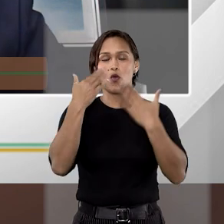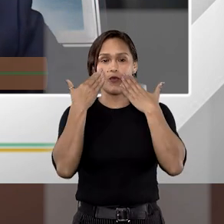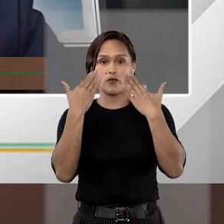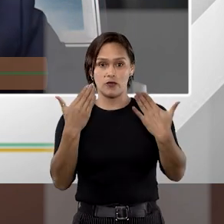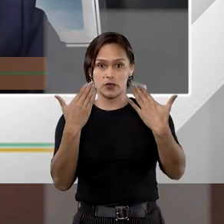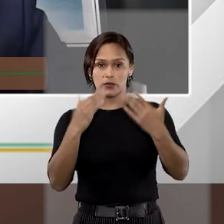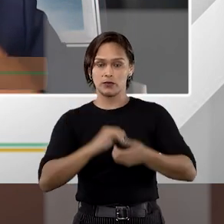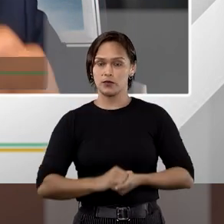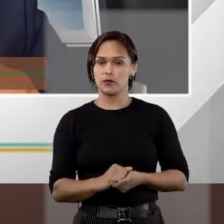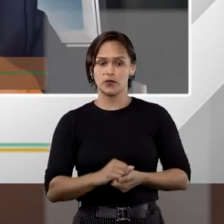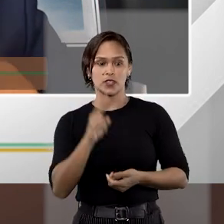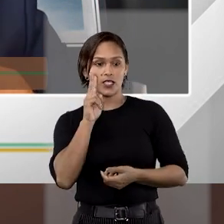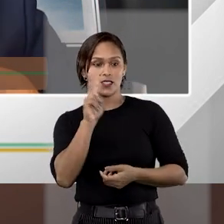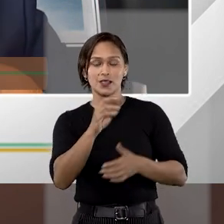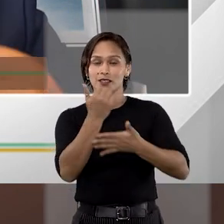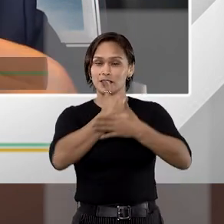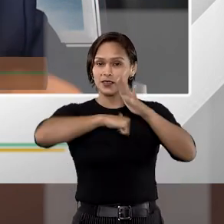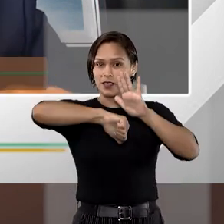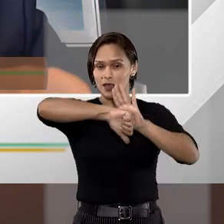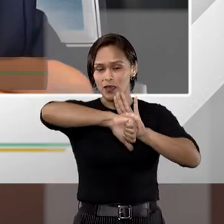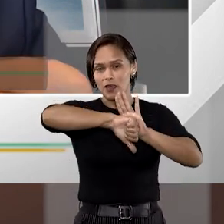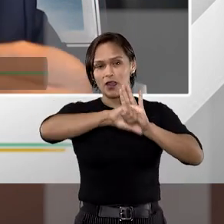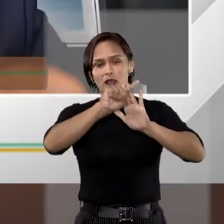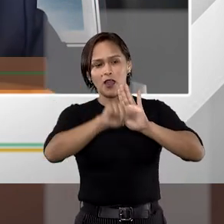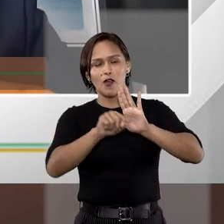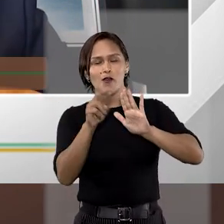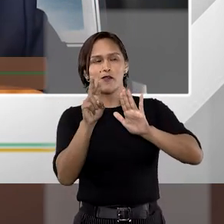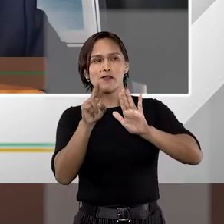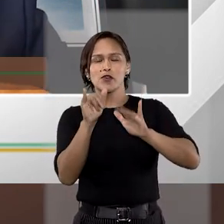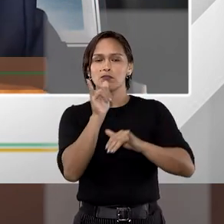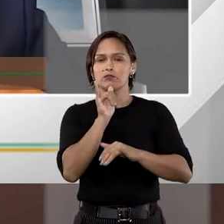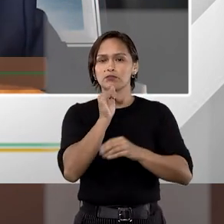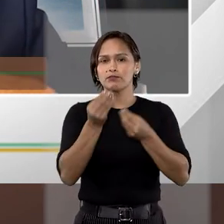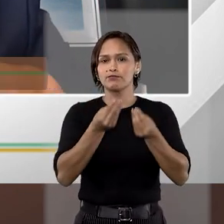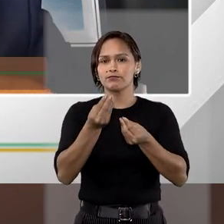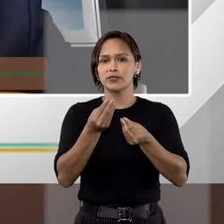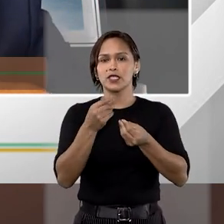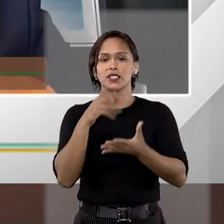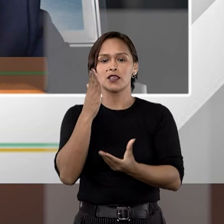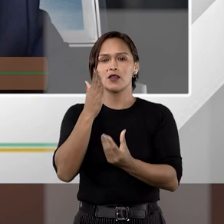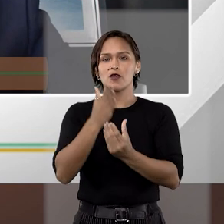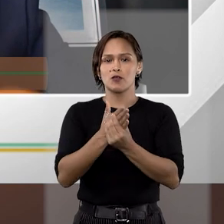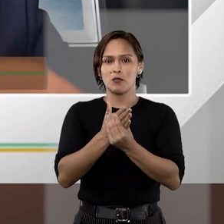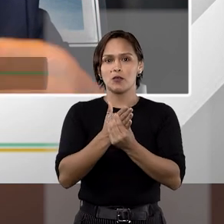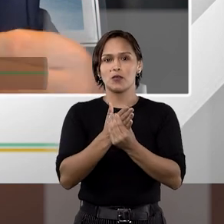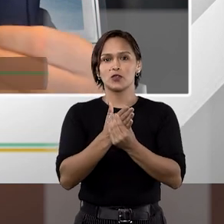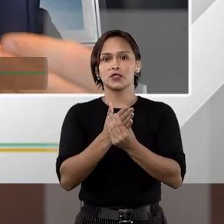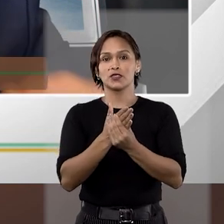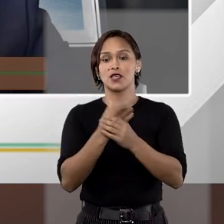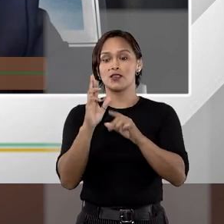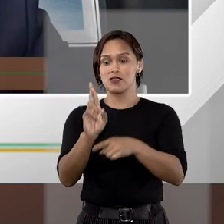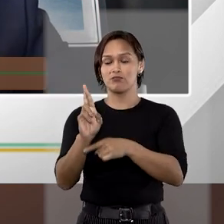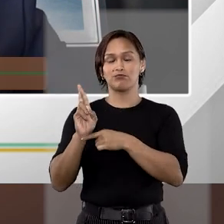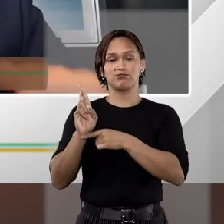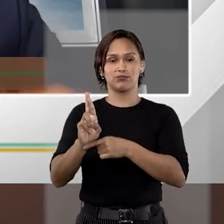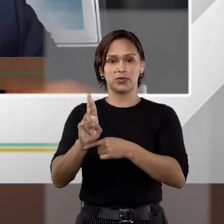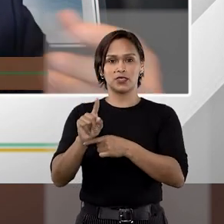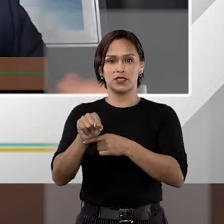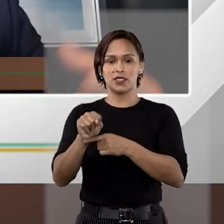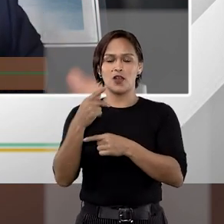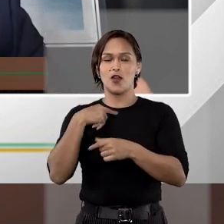áudio se este crime for daquele daquele tipo em que se processa mediante representação